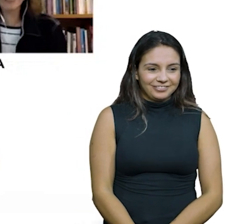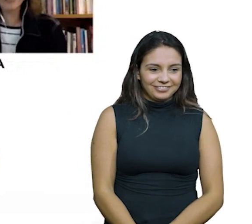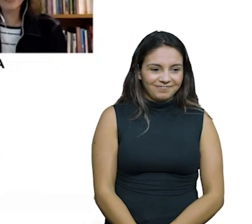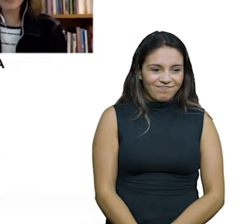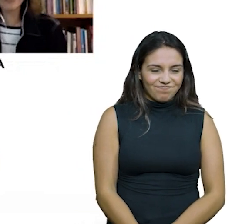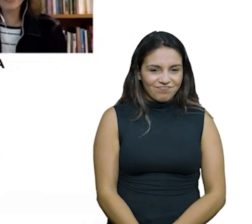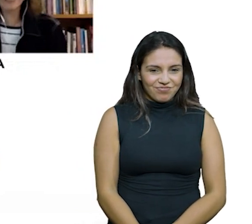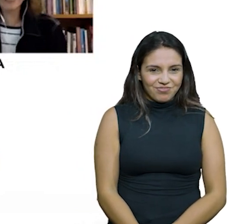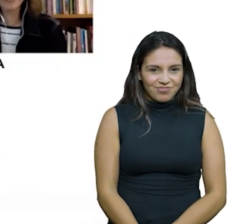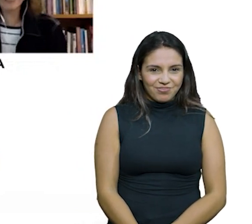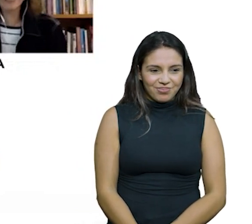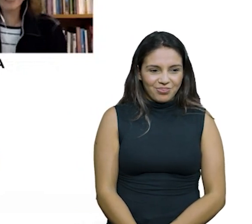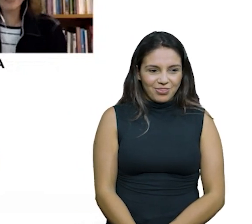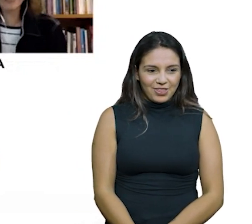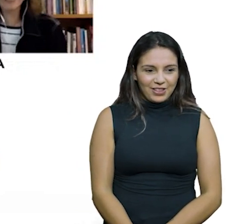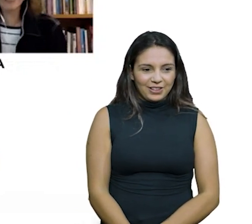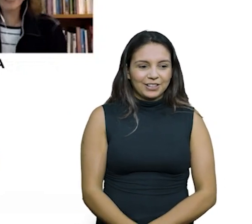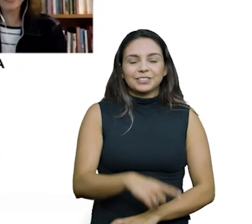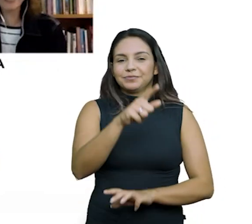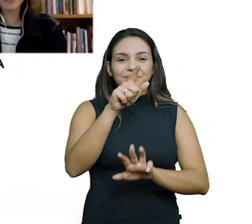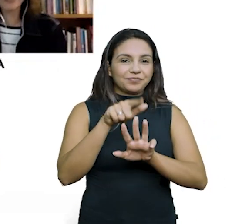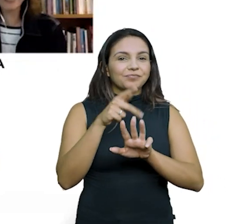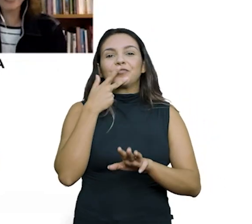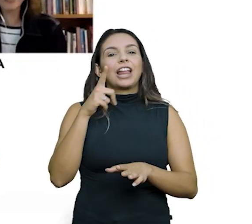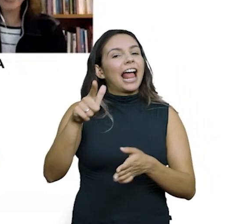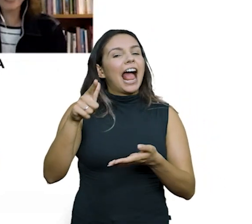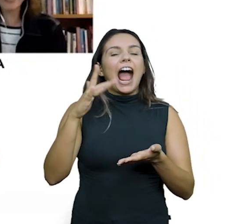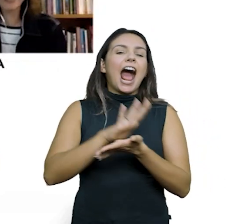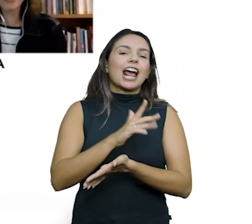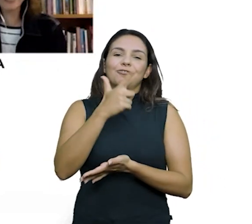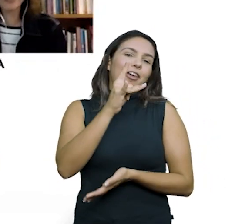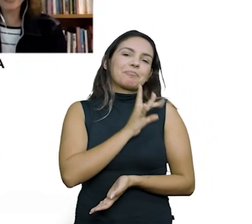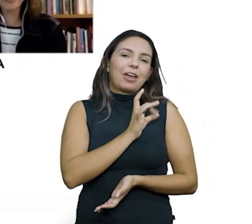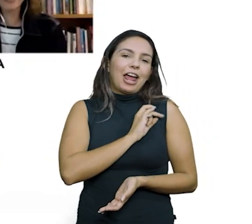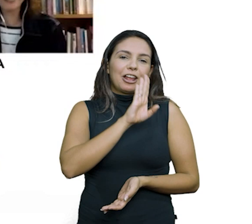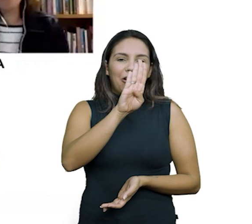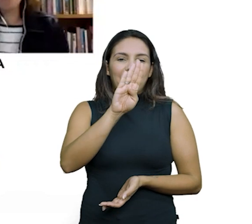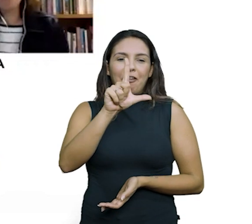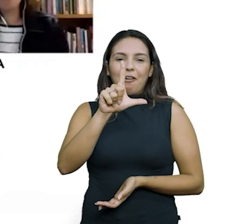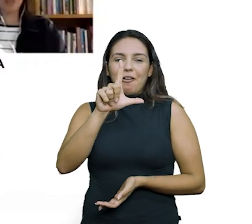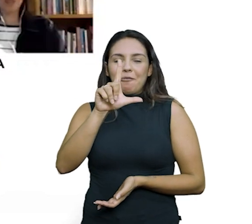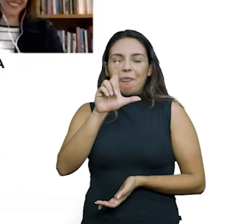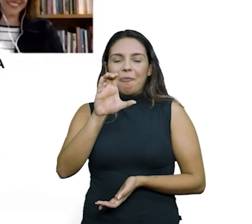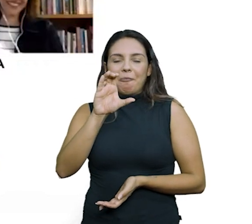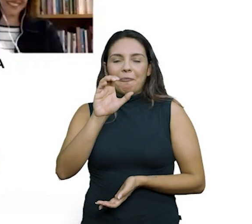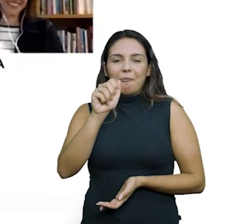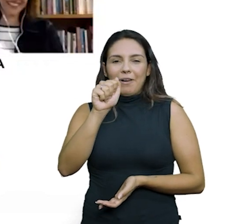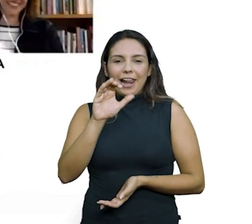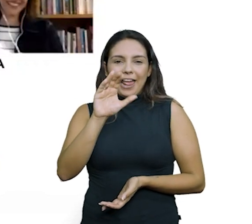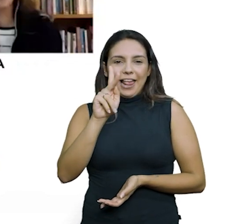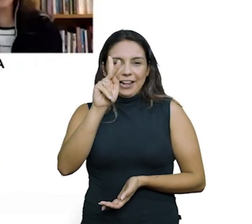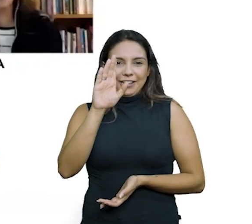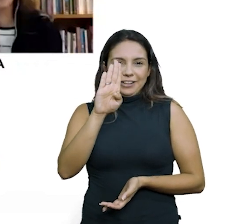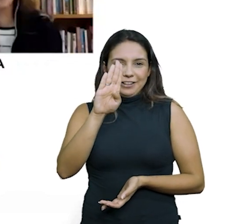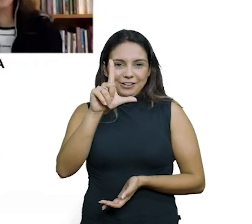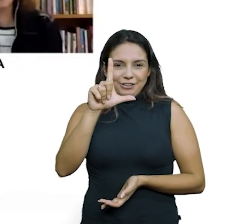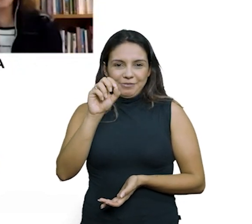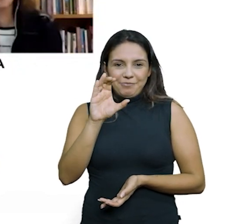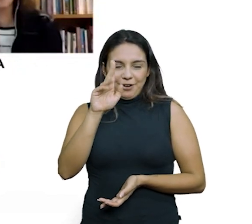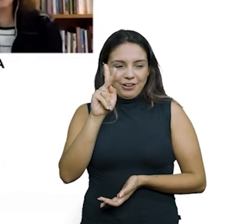eu corro. Gente, mas nossa Araxá ainda não tem medo de black block, não. Eu aqui faço um manifesto